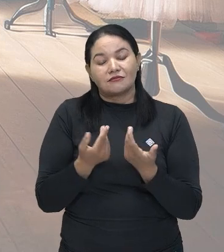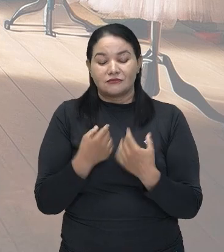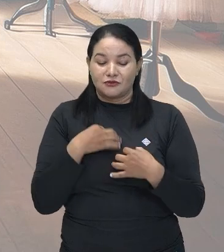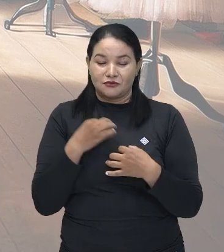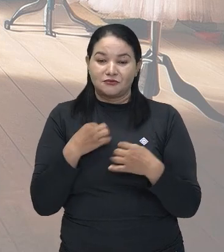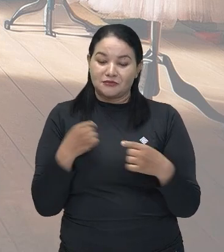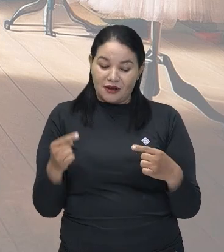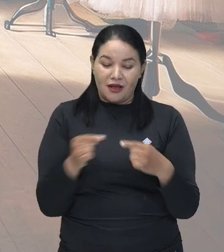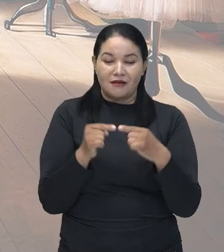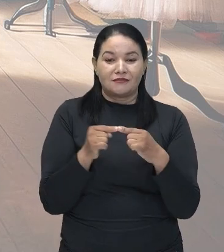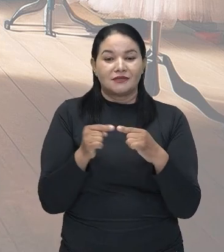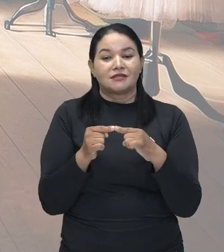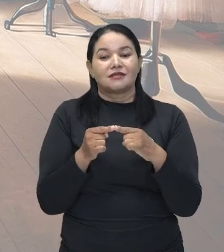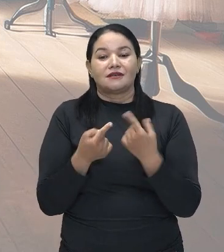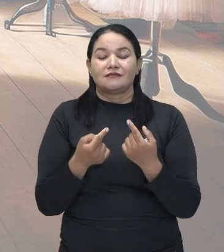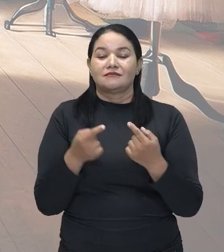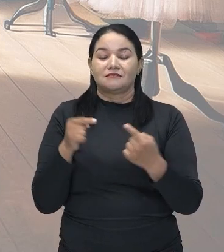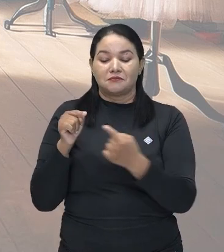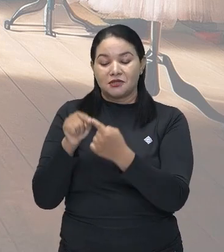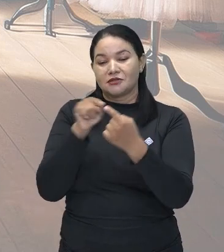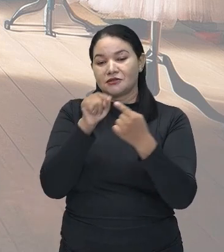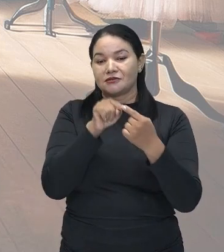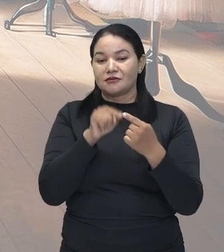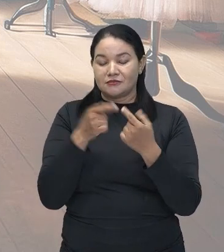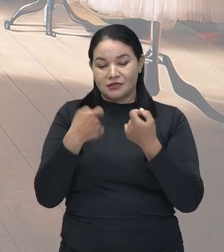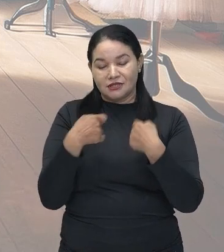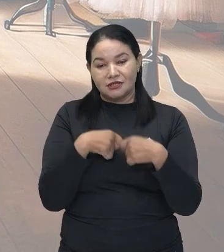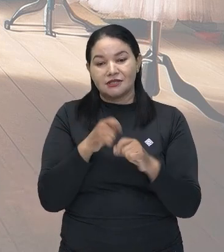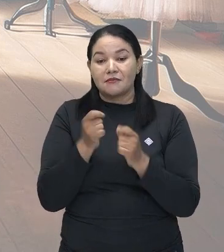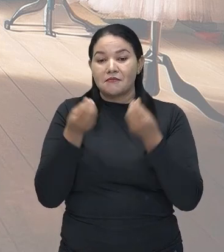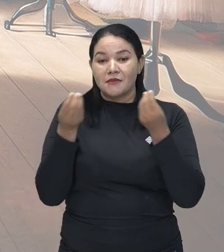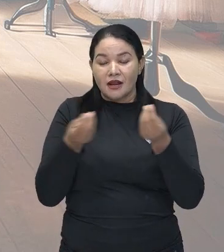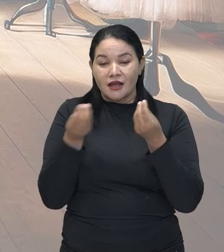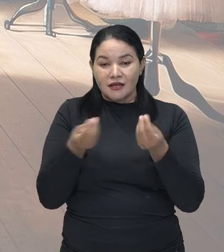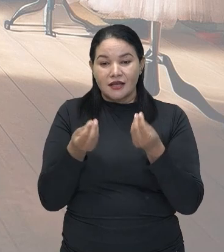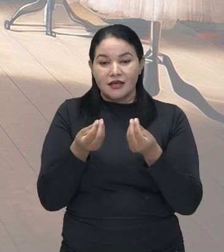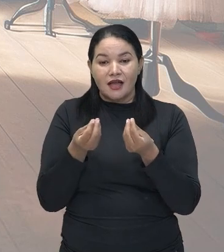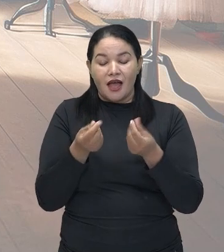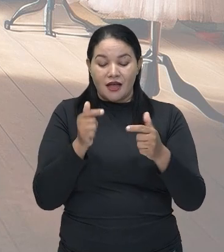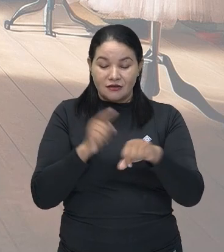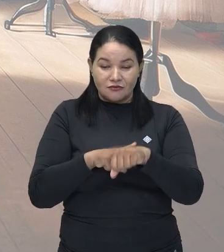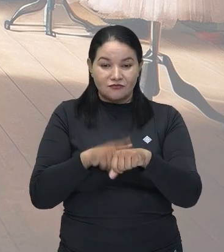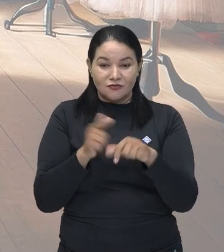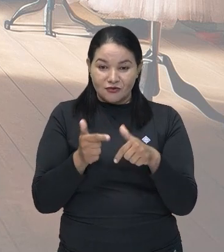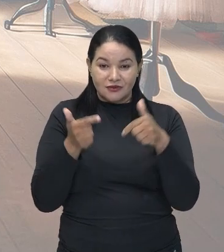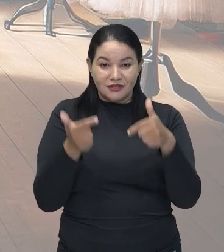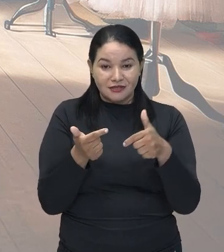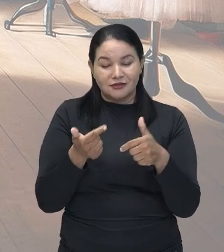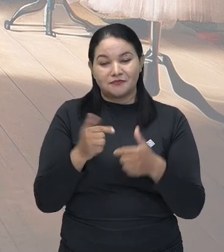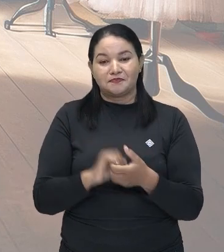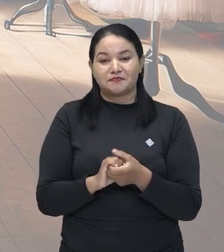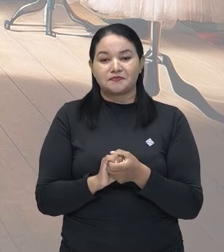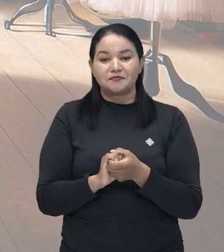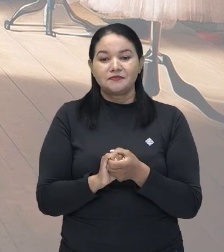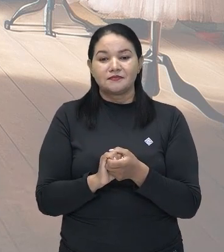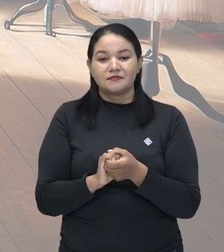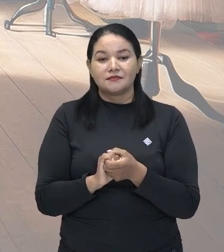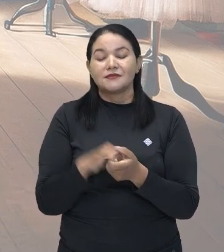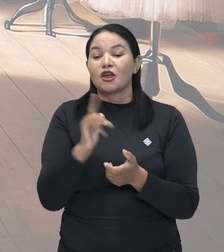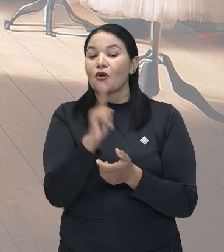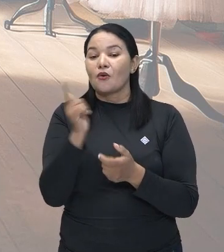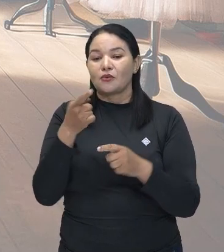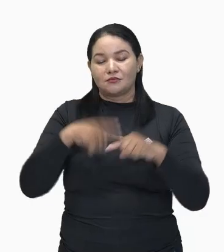vai ser essencial, né, para direcionar essa ação do personagem em cena também. Outro elemento que nós vimos é